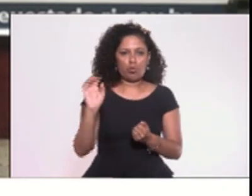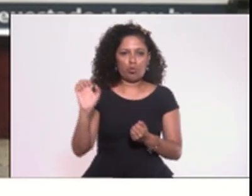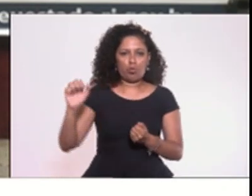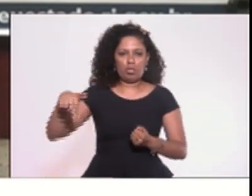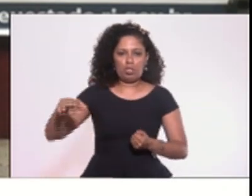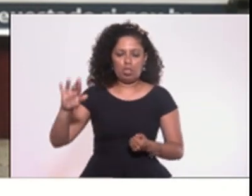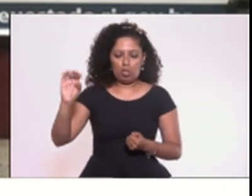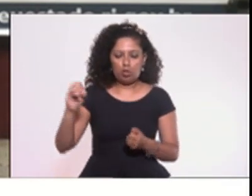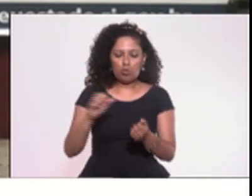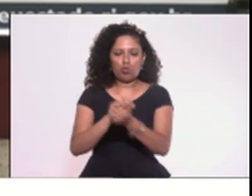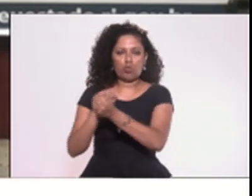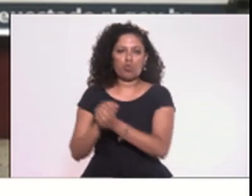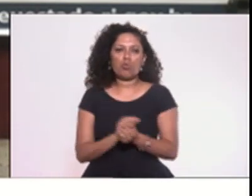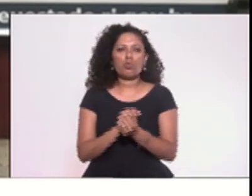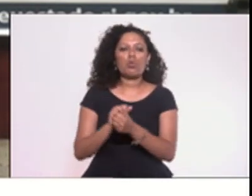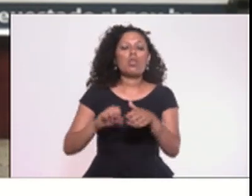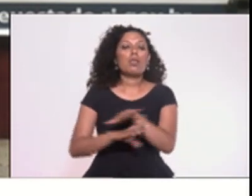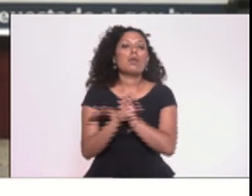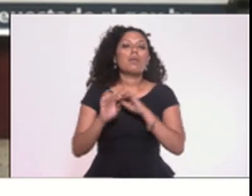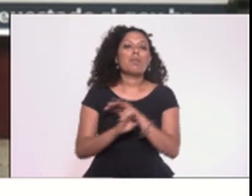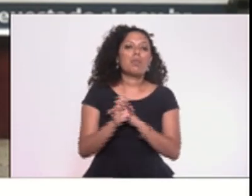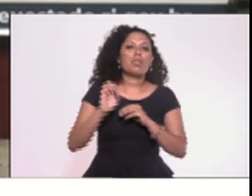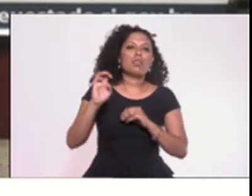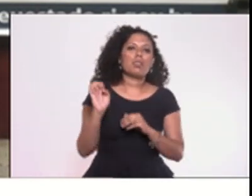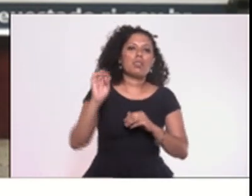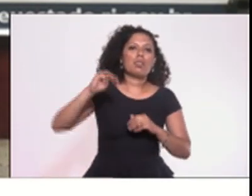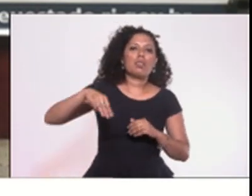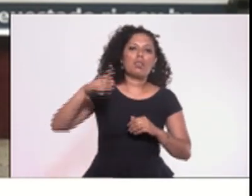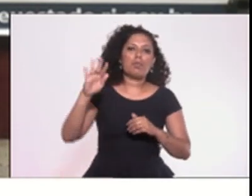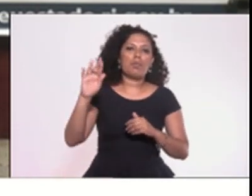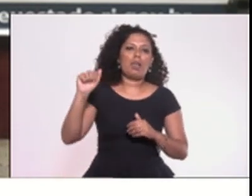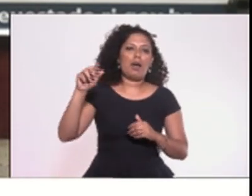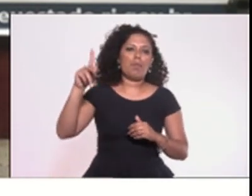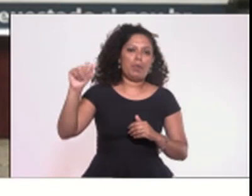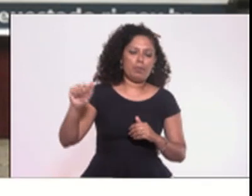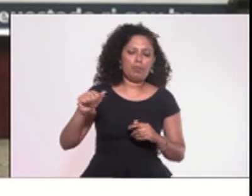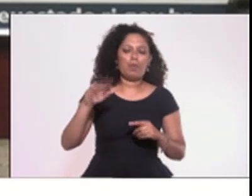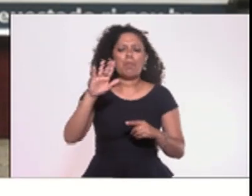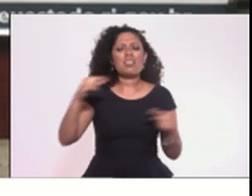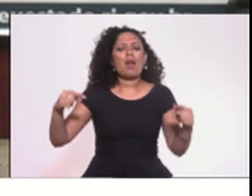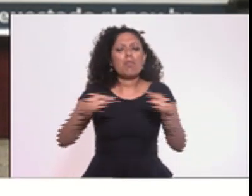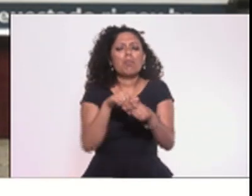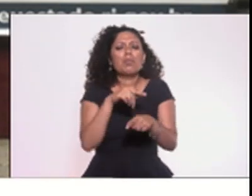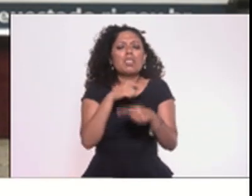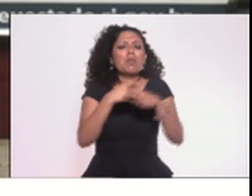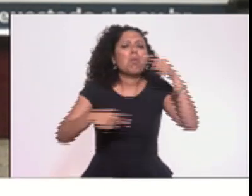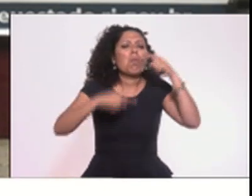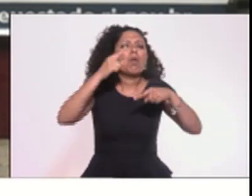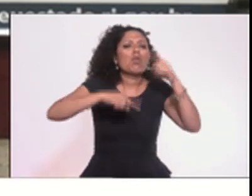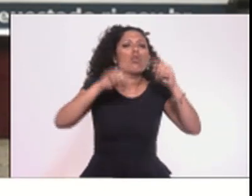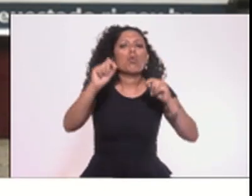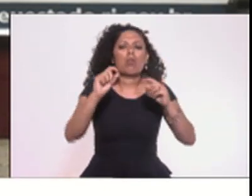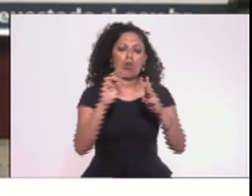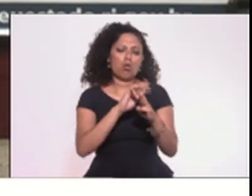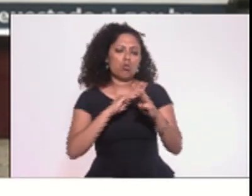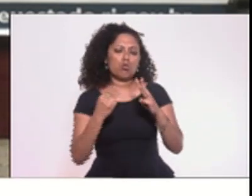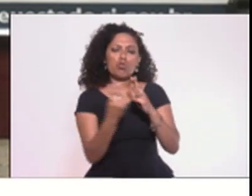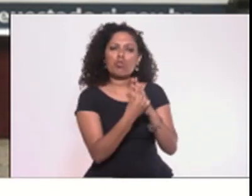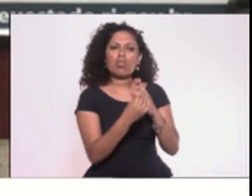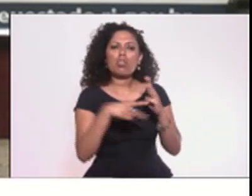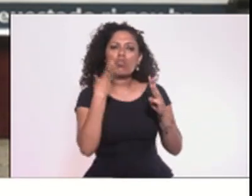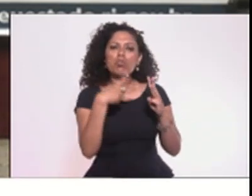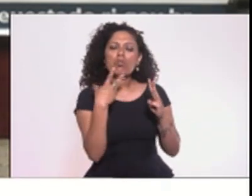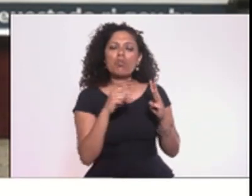com o FINEP. E por que eu estou dando essa volta toda? O que tem a ver com a questão de resíduos? É que os 3 termos, de alguma maneira, refletem